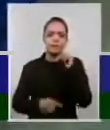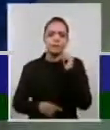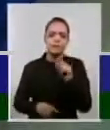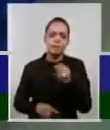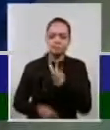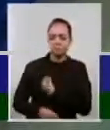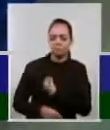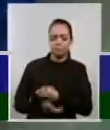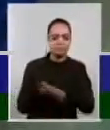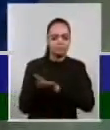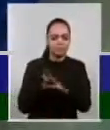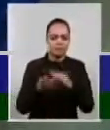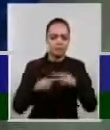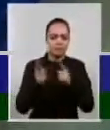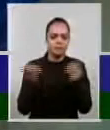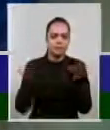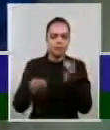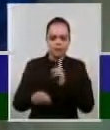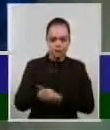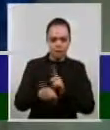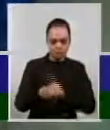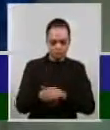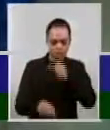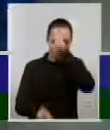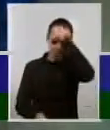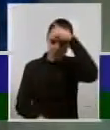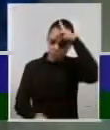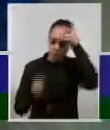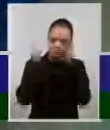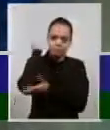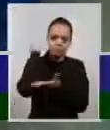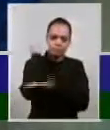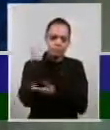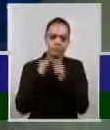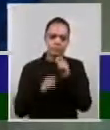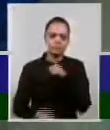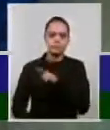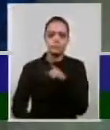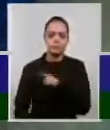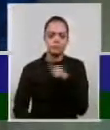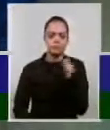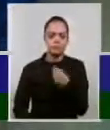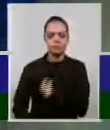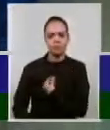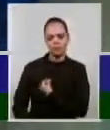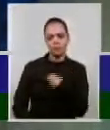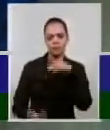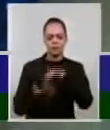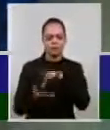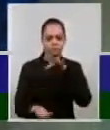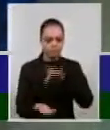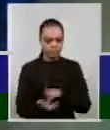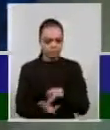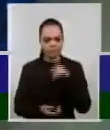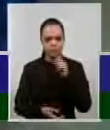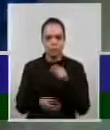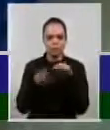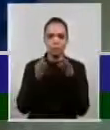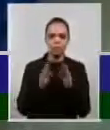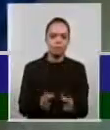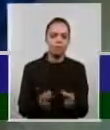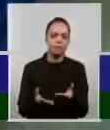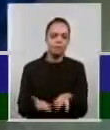não funcionava. Agora, com o prefeito Gilmar, é que está sendo executado e